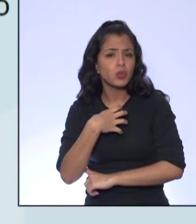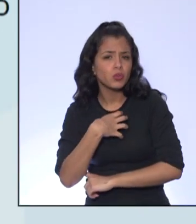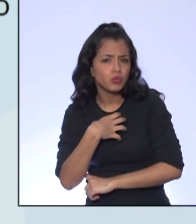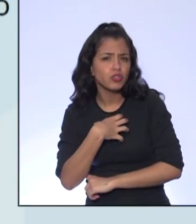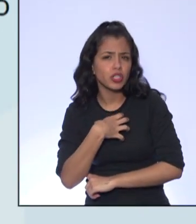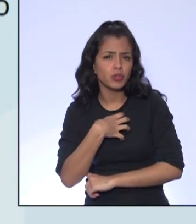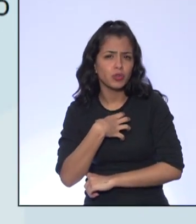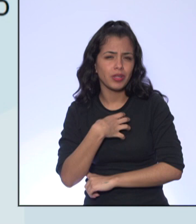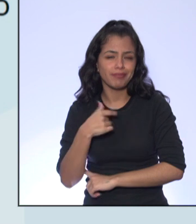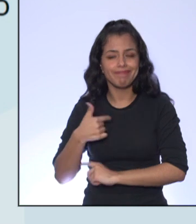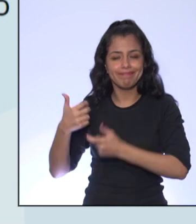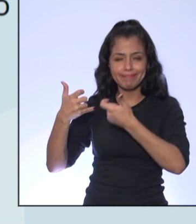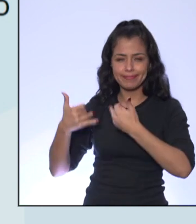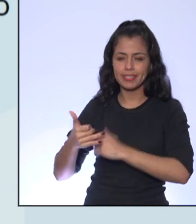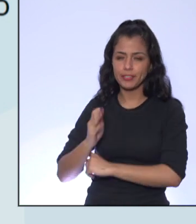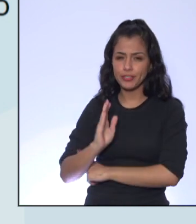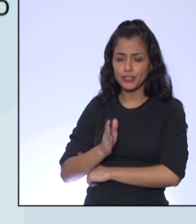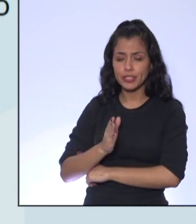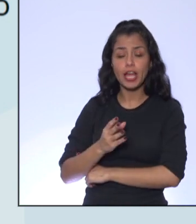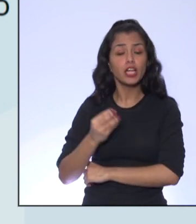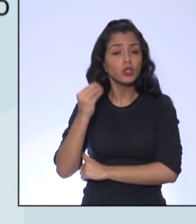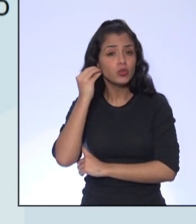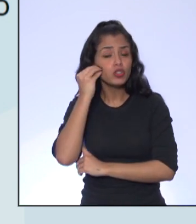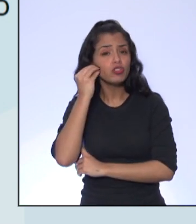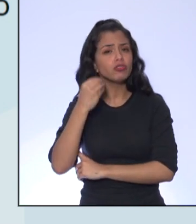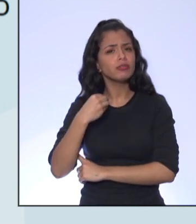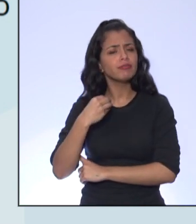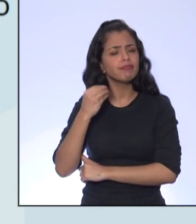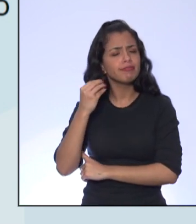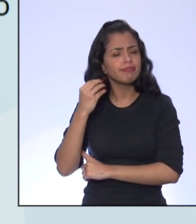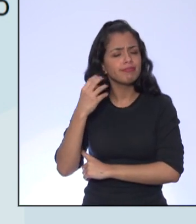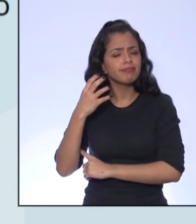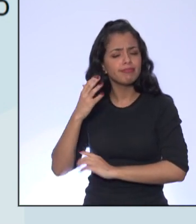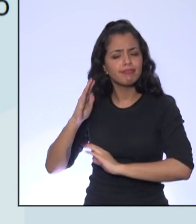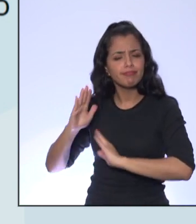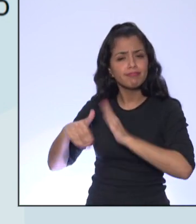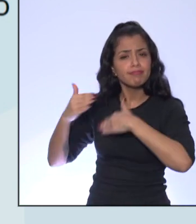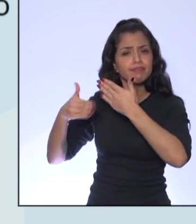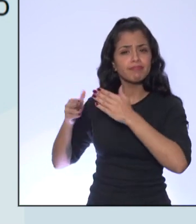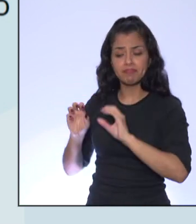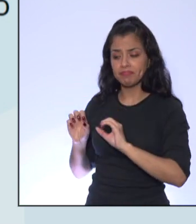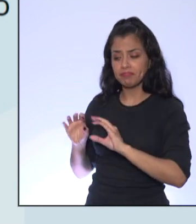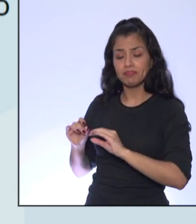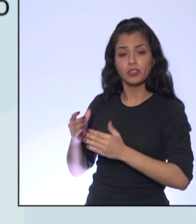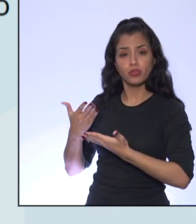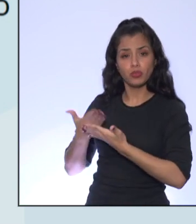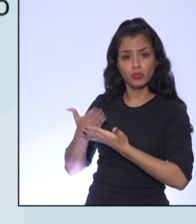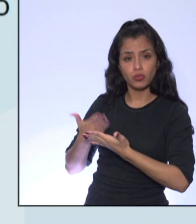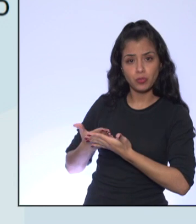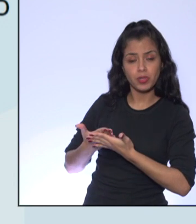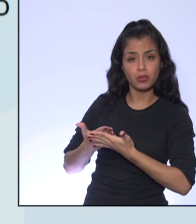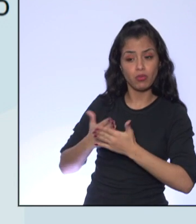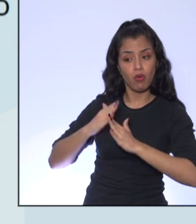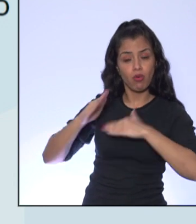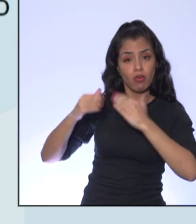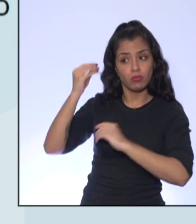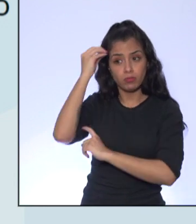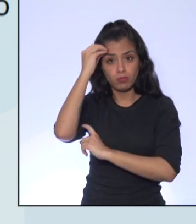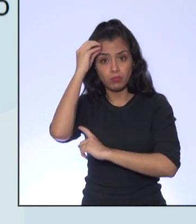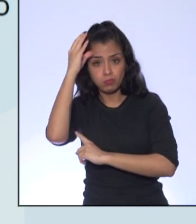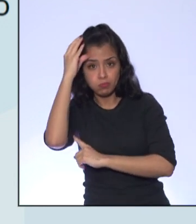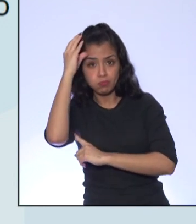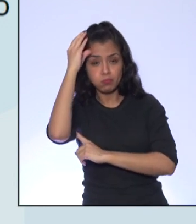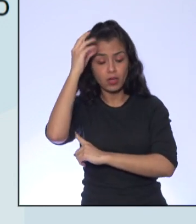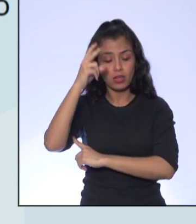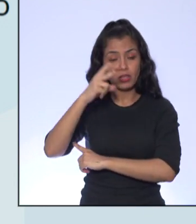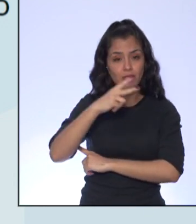como a gente já colocou, e proporciona aos estudantes o desenvolvimento do autoconhecimento, a prática da gestão dos